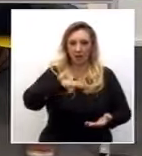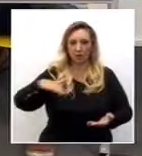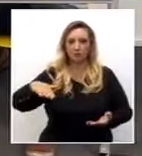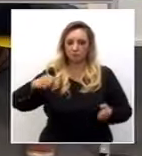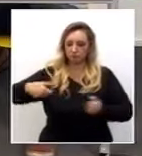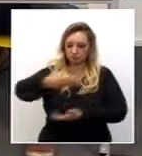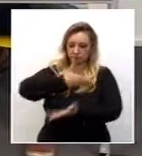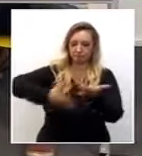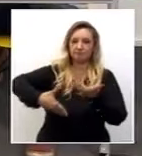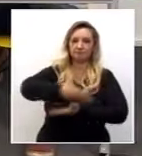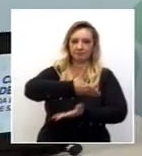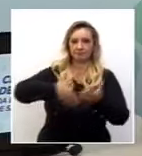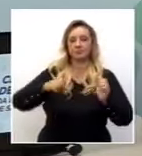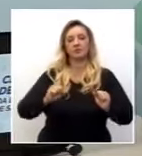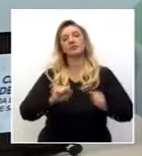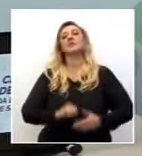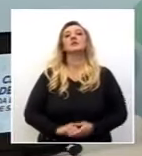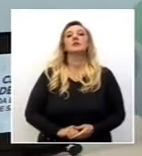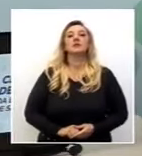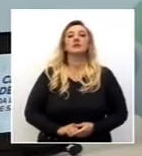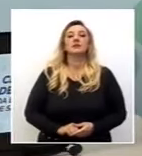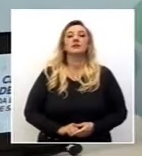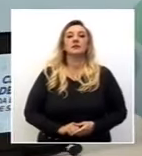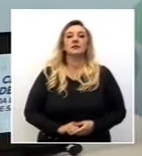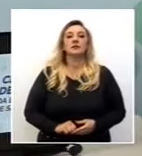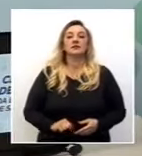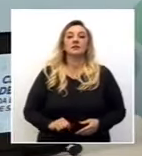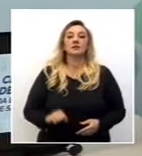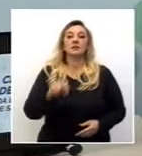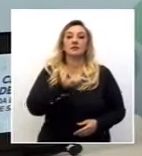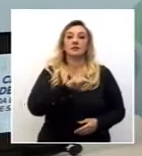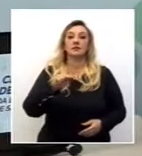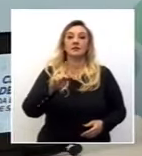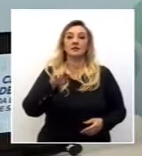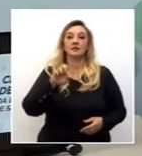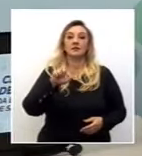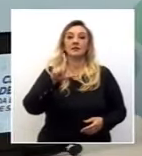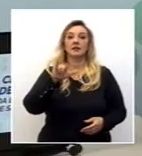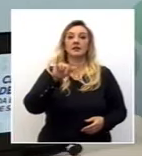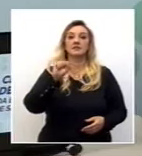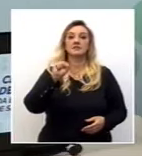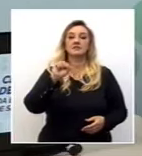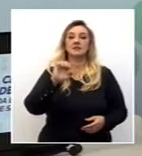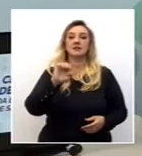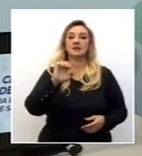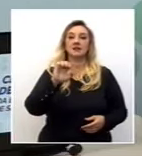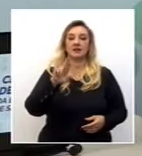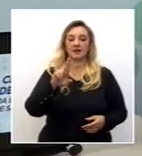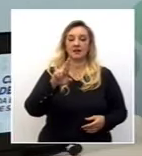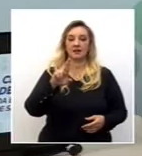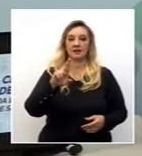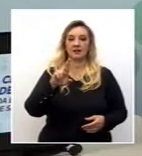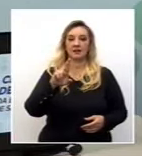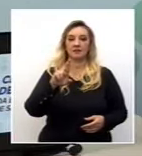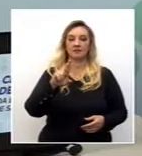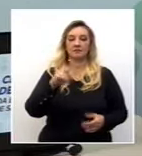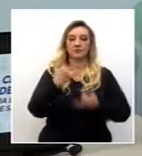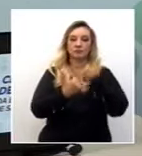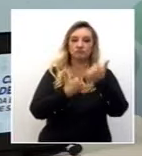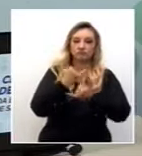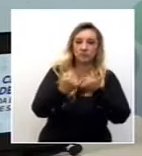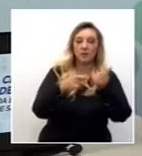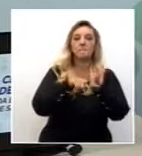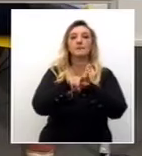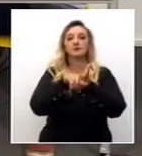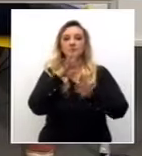sim. A professora Elisier, ele disse pesquisas, quiz e jogos. Olha os jogos aí de novo,